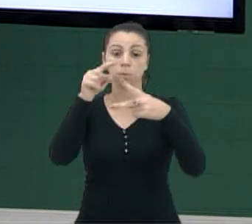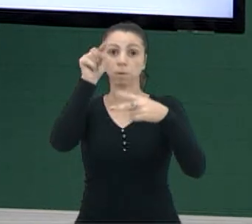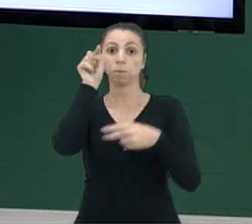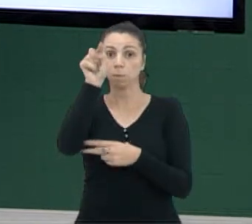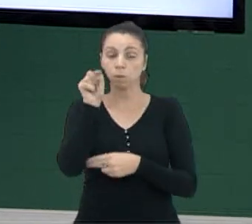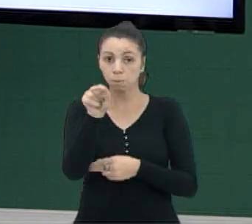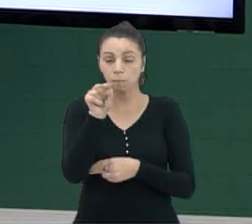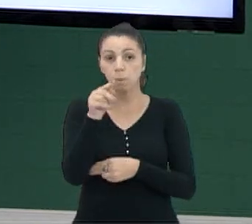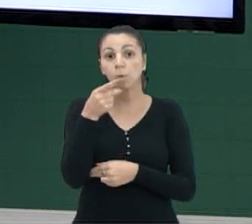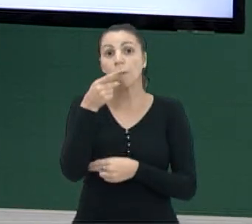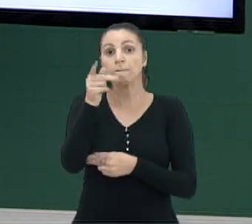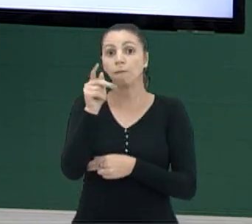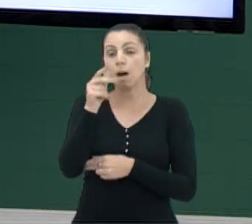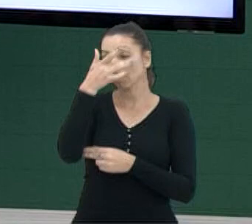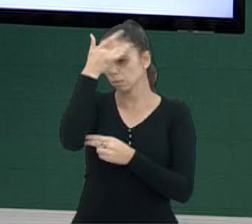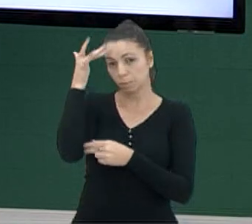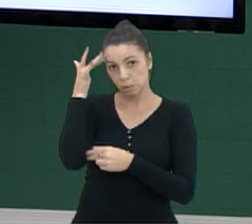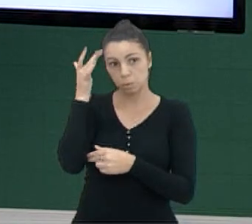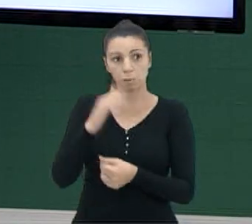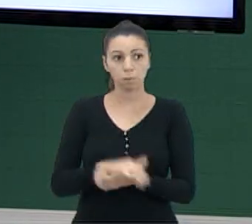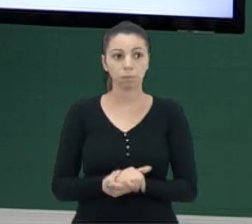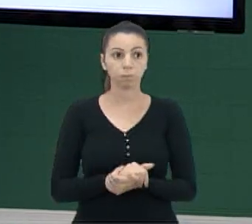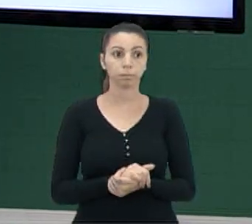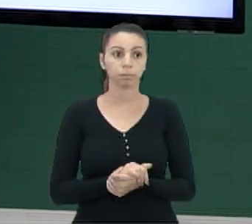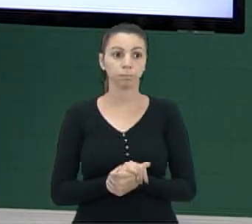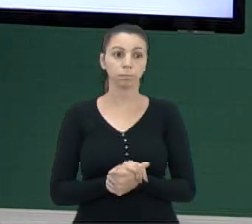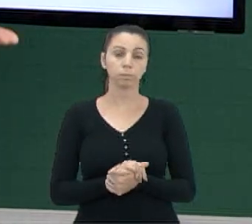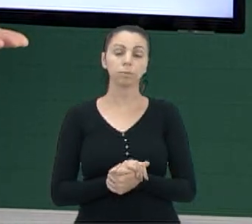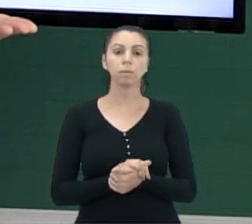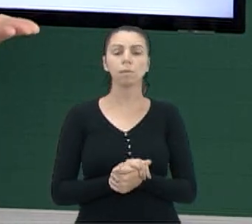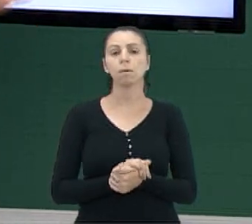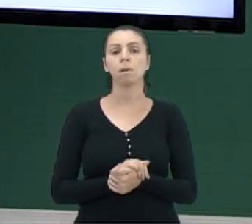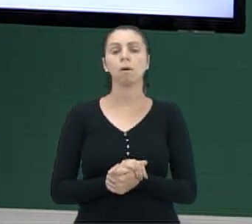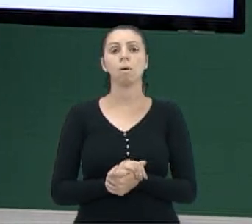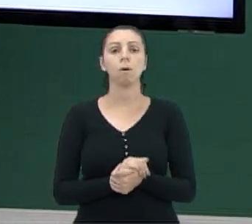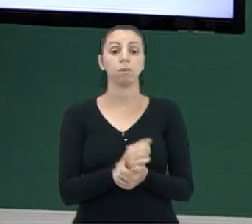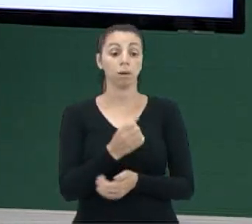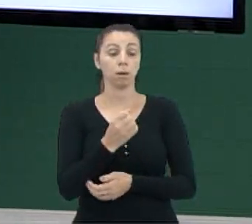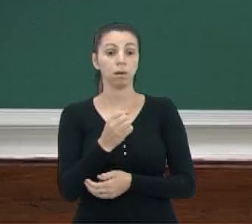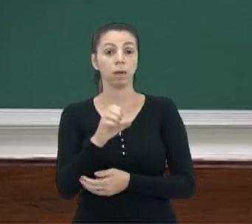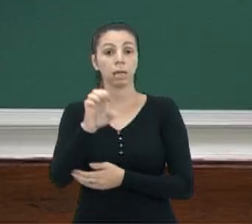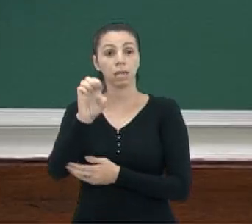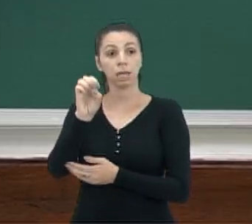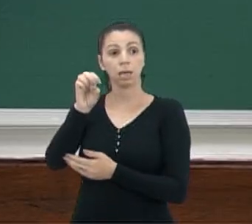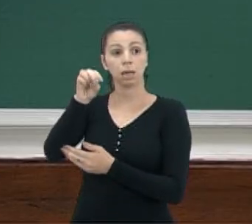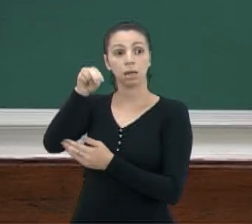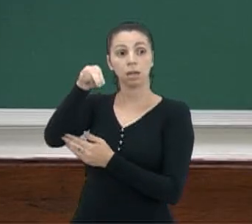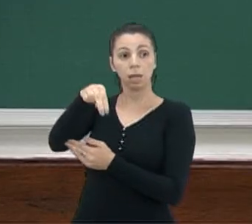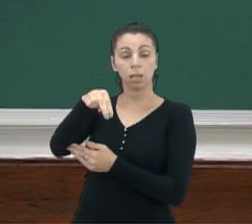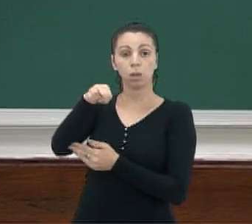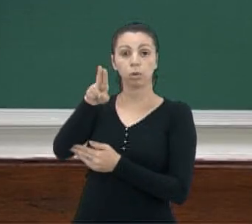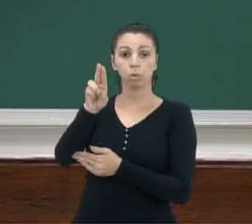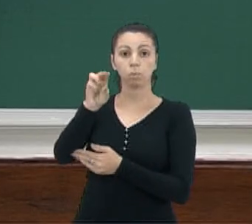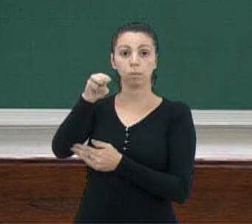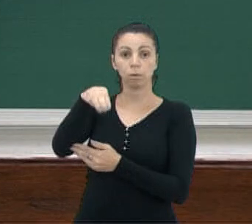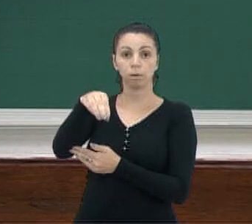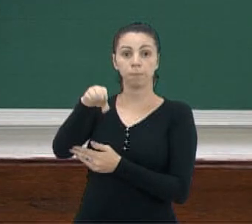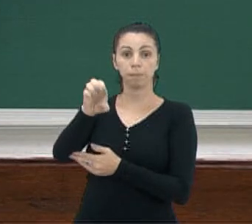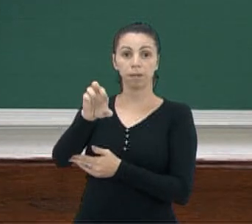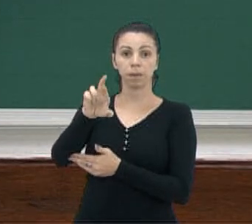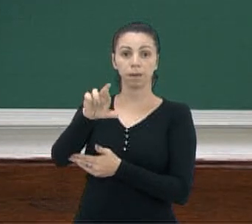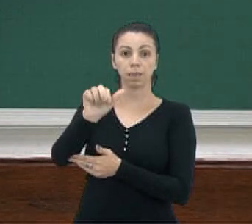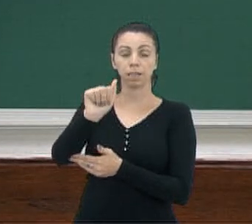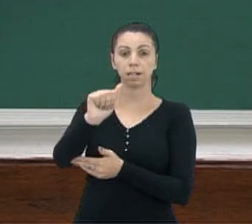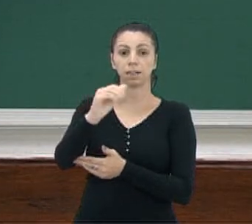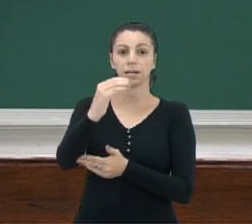alguém. Ou ele anuncia uma enumeração. Não confundam enumeração com números, não tem a